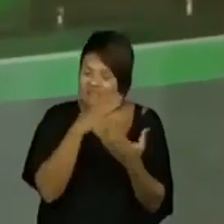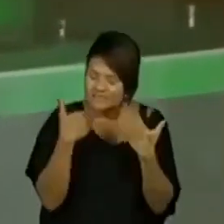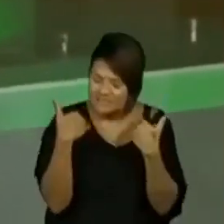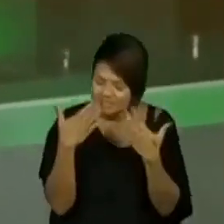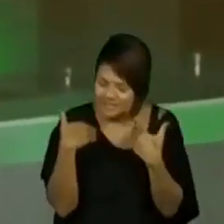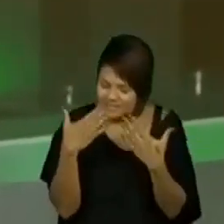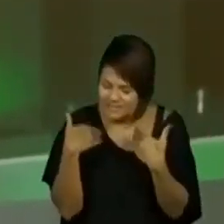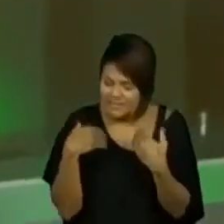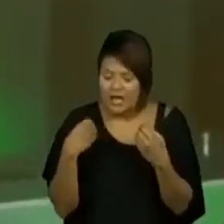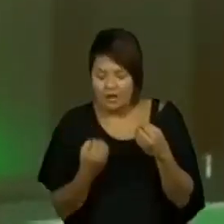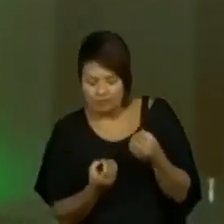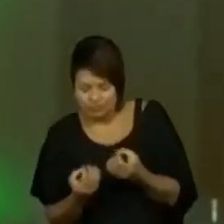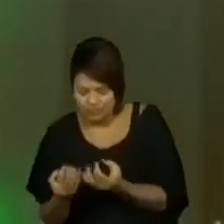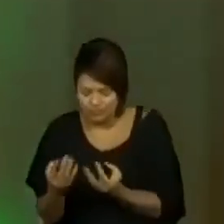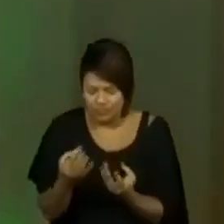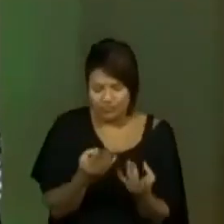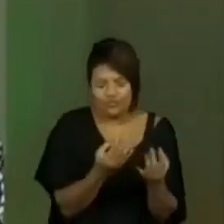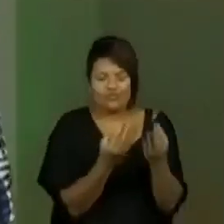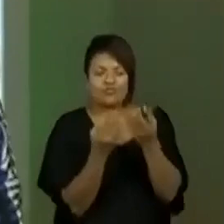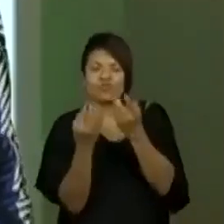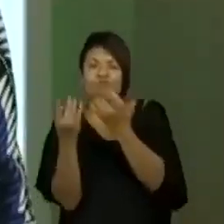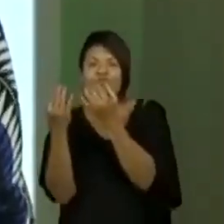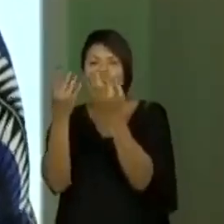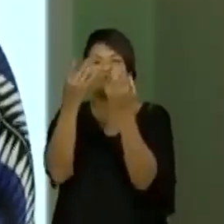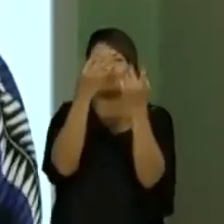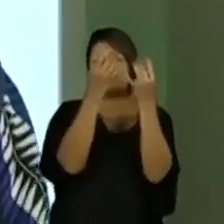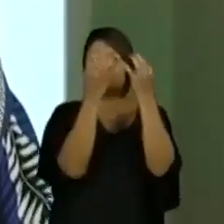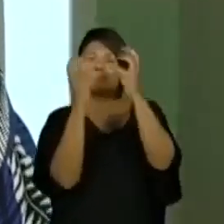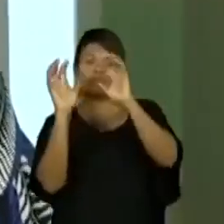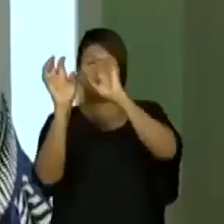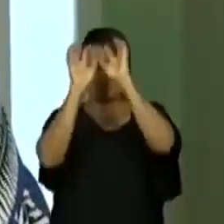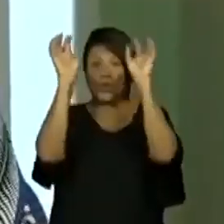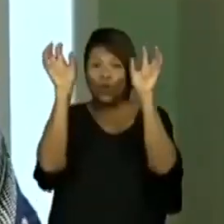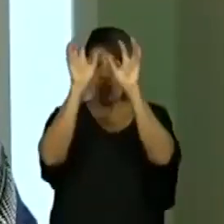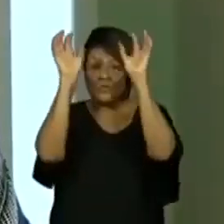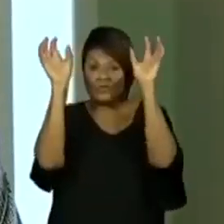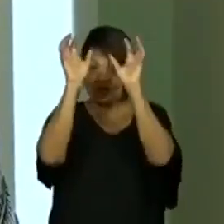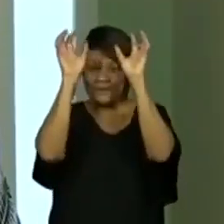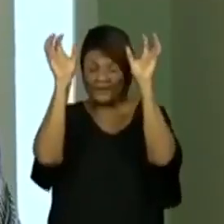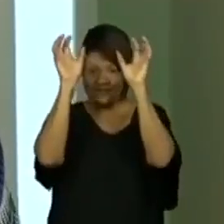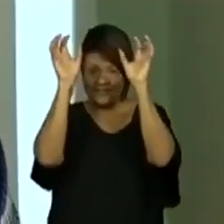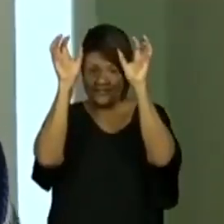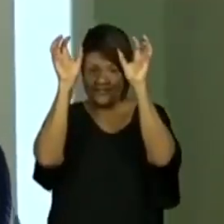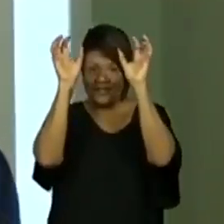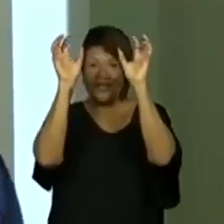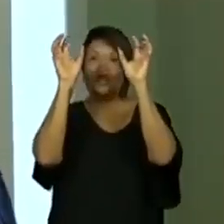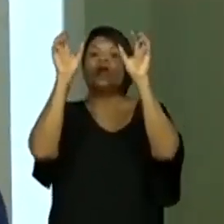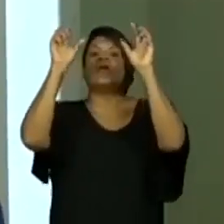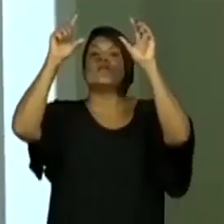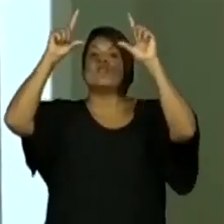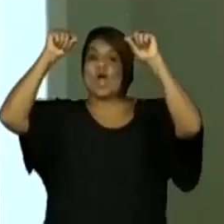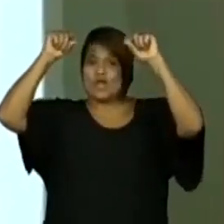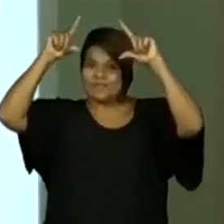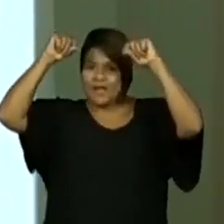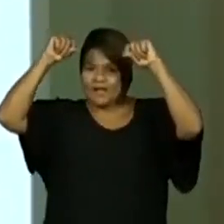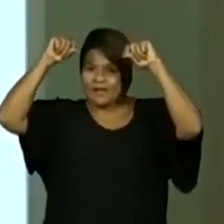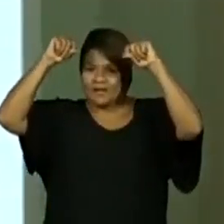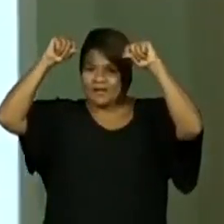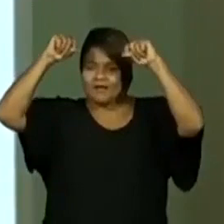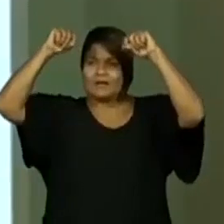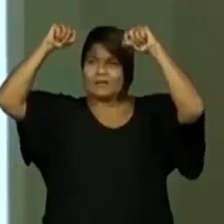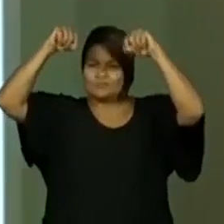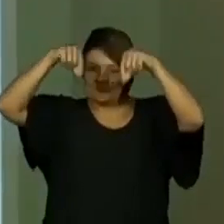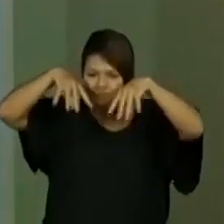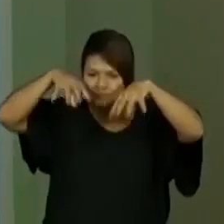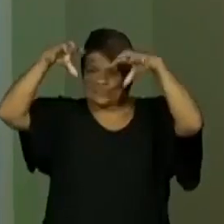água, vai, evapora, para nas nuvens. E esse processo, ele é um processo constante. Por isso que nós falamos que ele